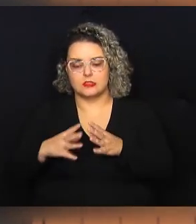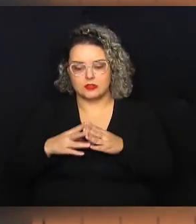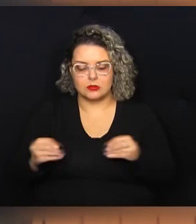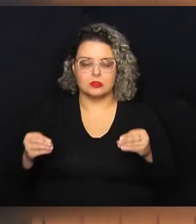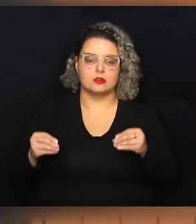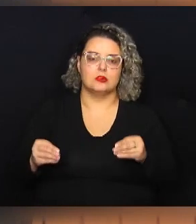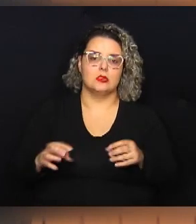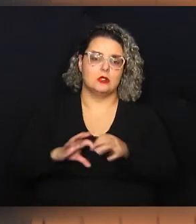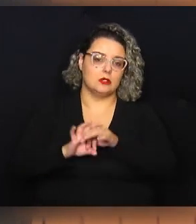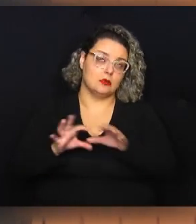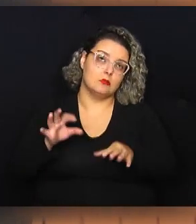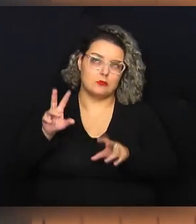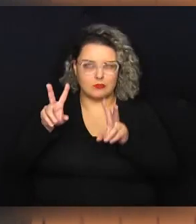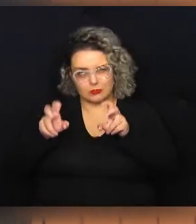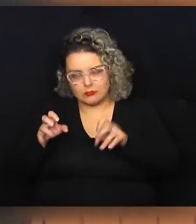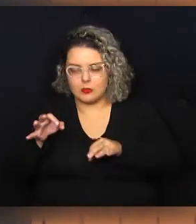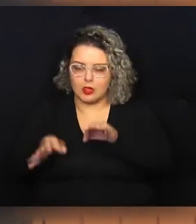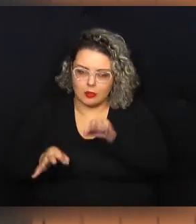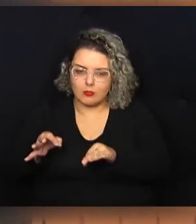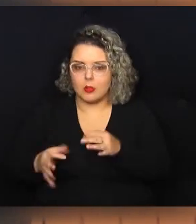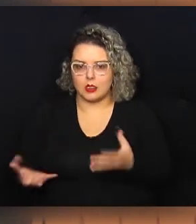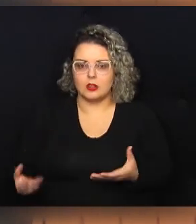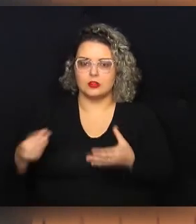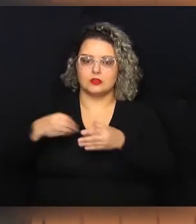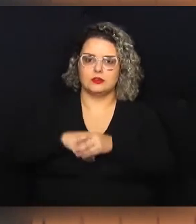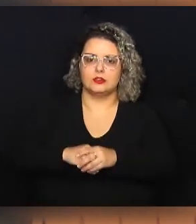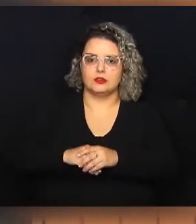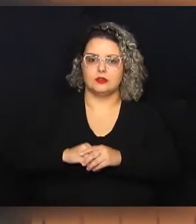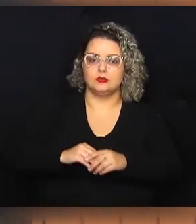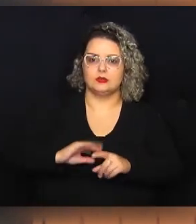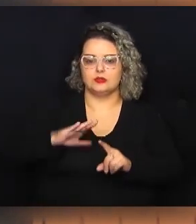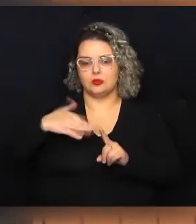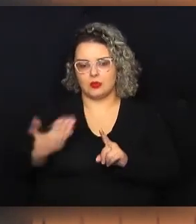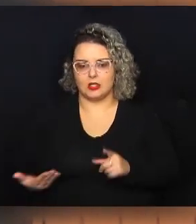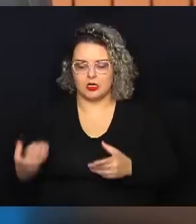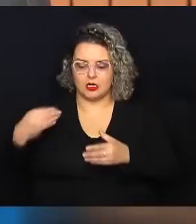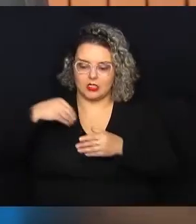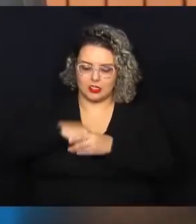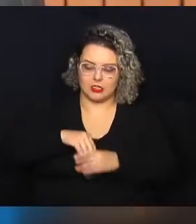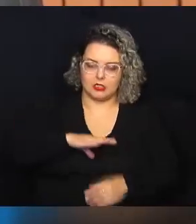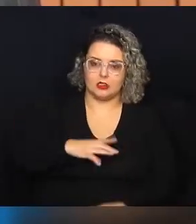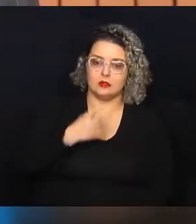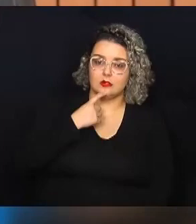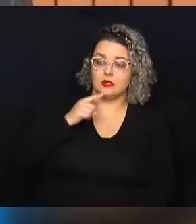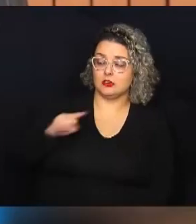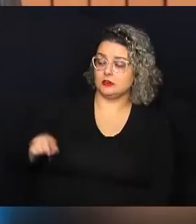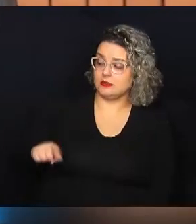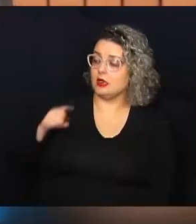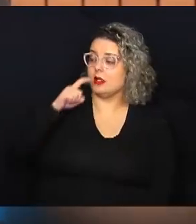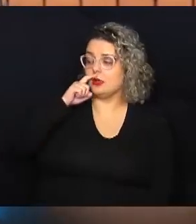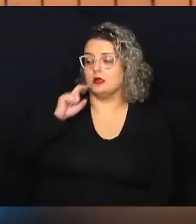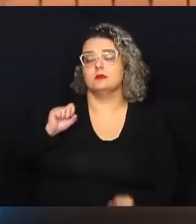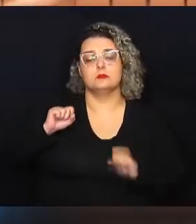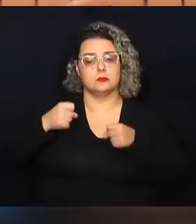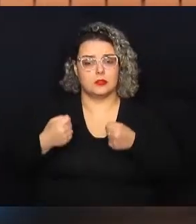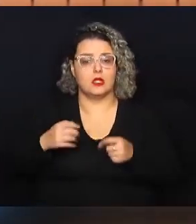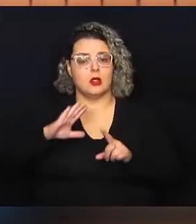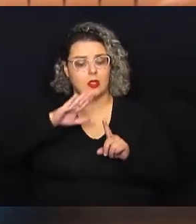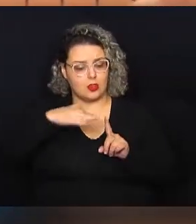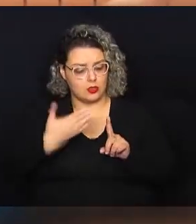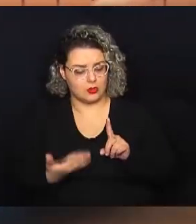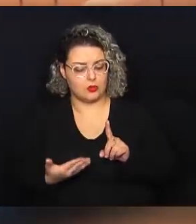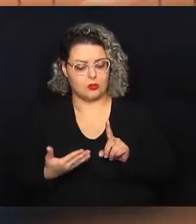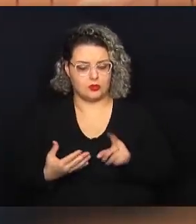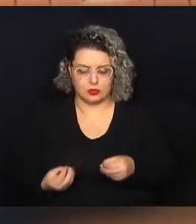você permite uma Justiça vamos dizer assim dentro do quadro de honraria da cidade Zé Carlos defende que as honrarias